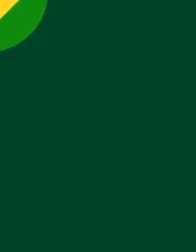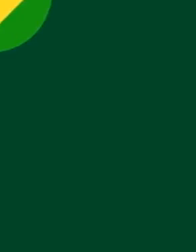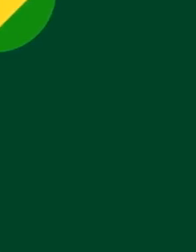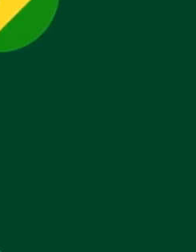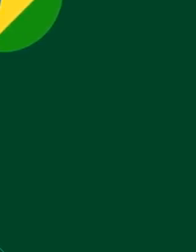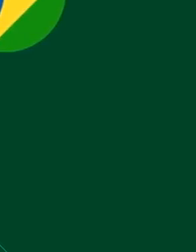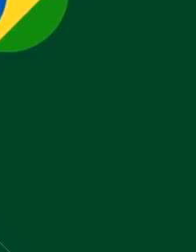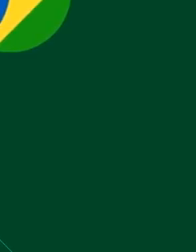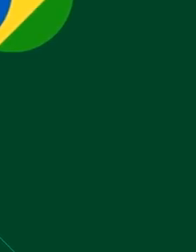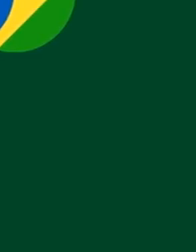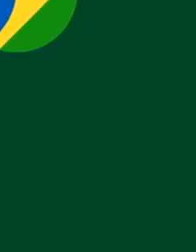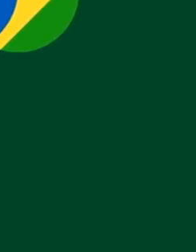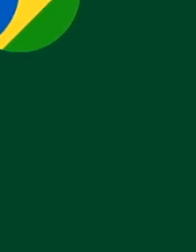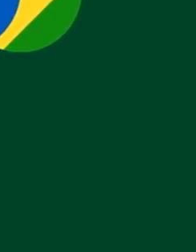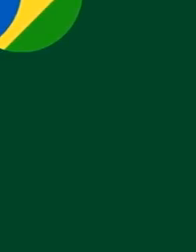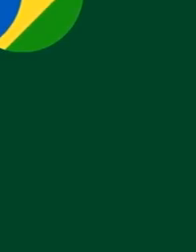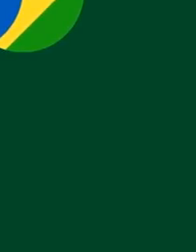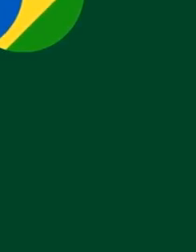Momento Saúde